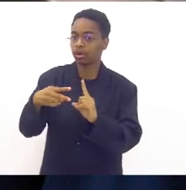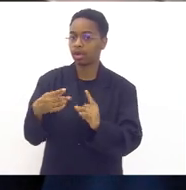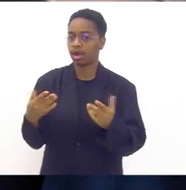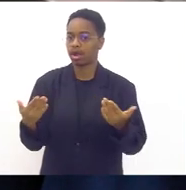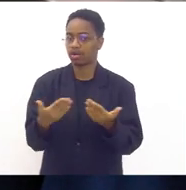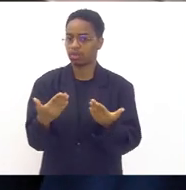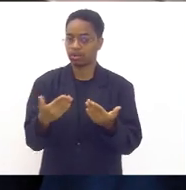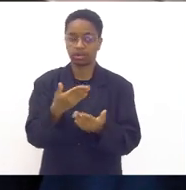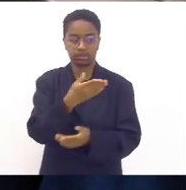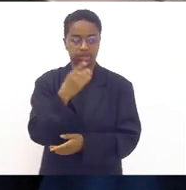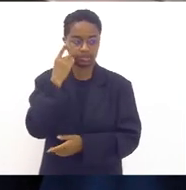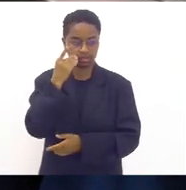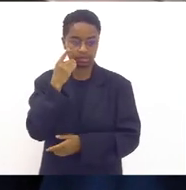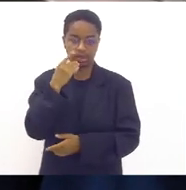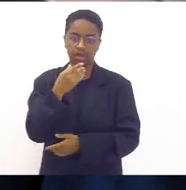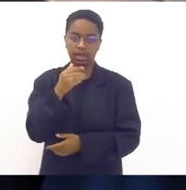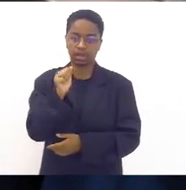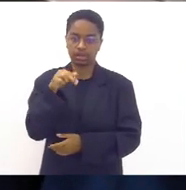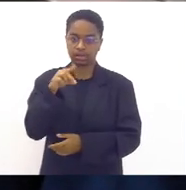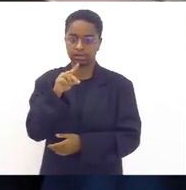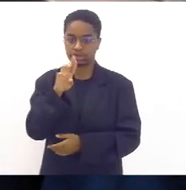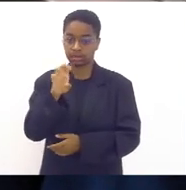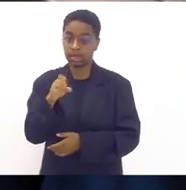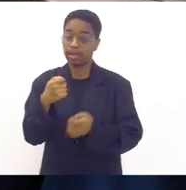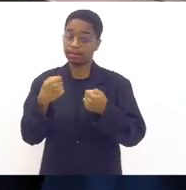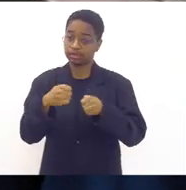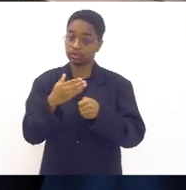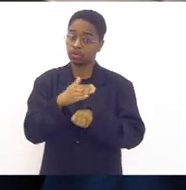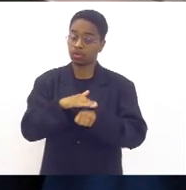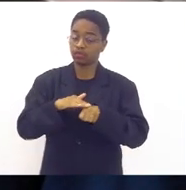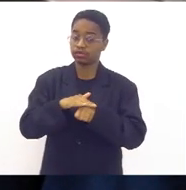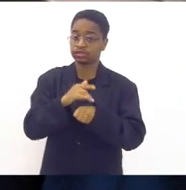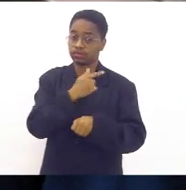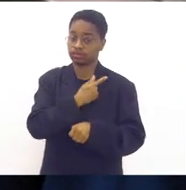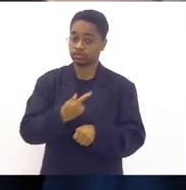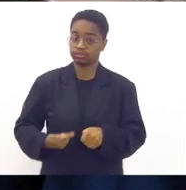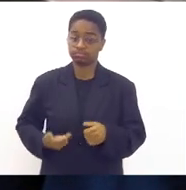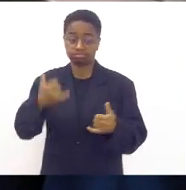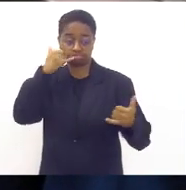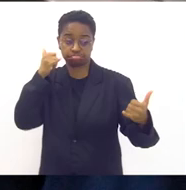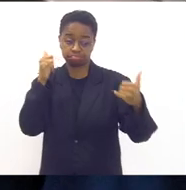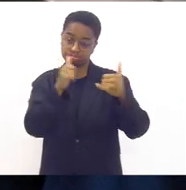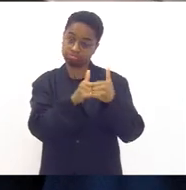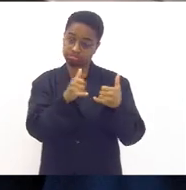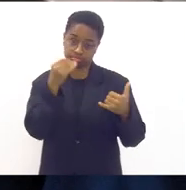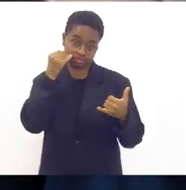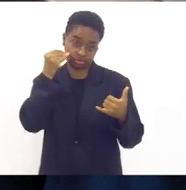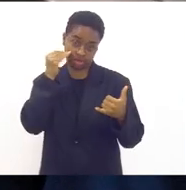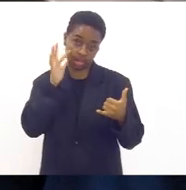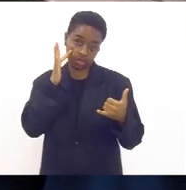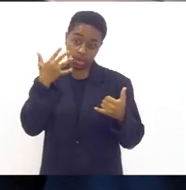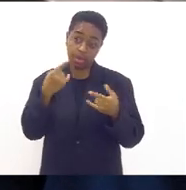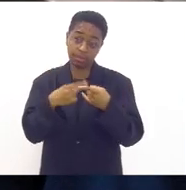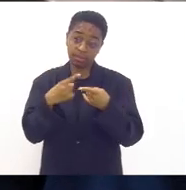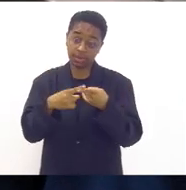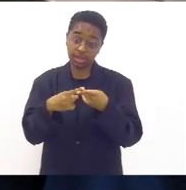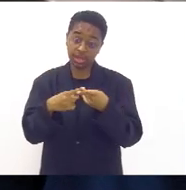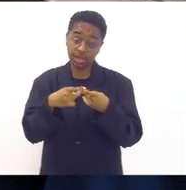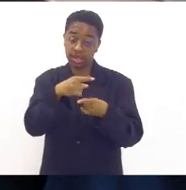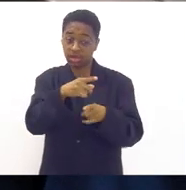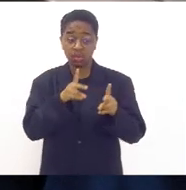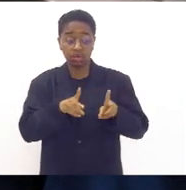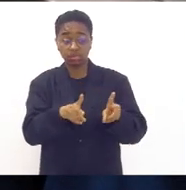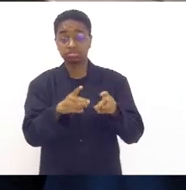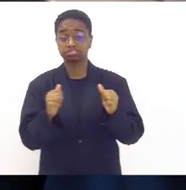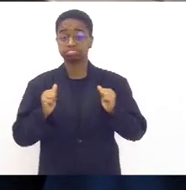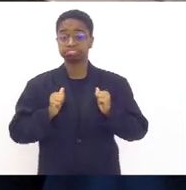André Correia falar com o governador e o governador telefonar direto. O deputado Luiz Paulo. Eu acho que, senão, eles não vão se mexer, que a pressão